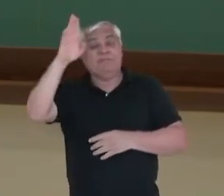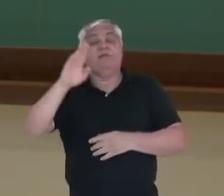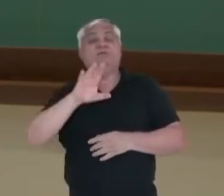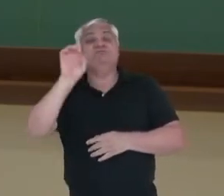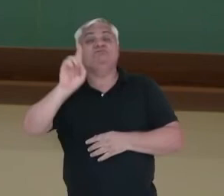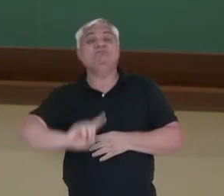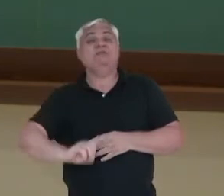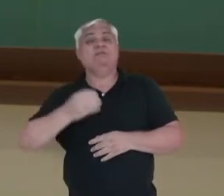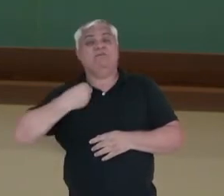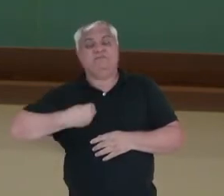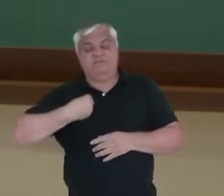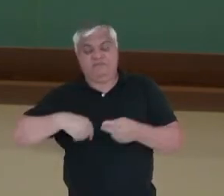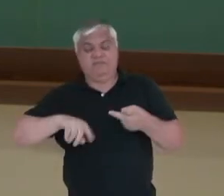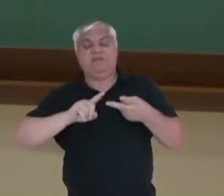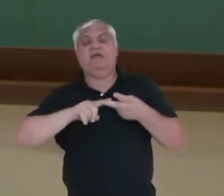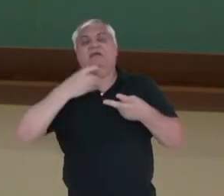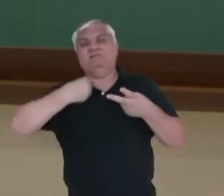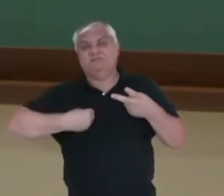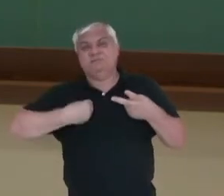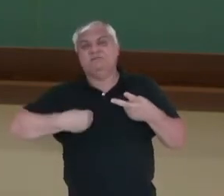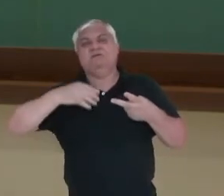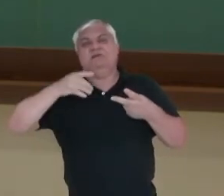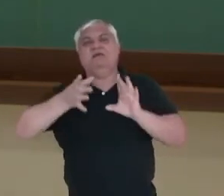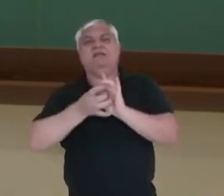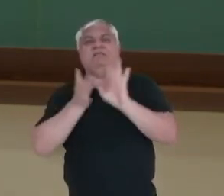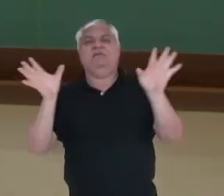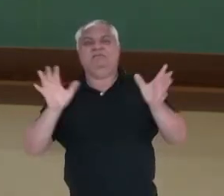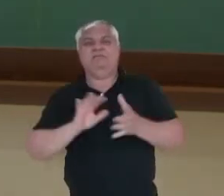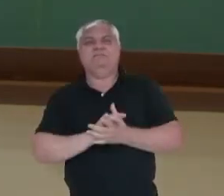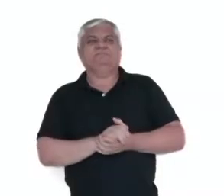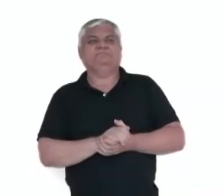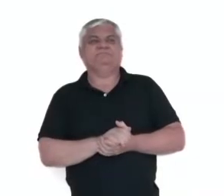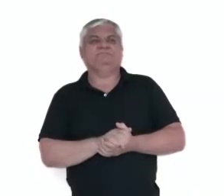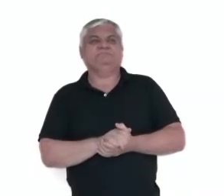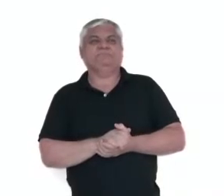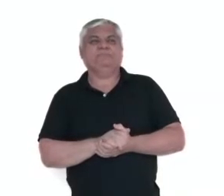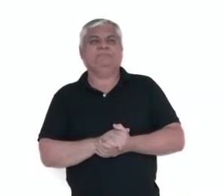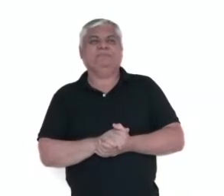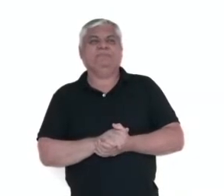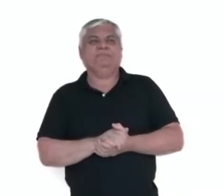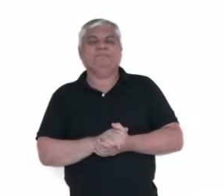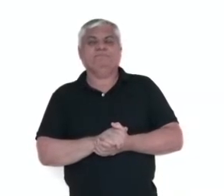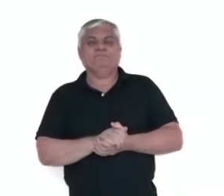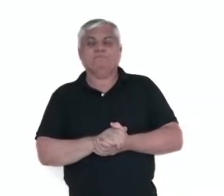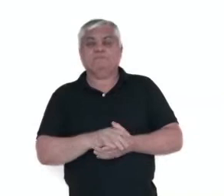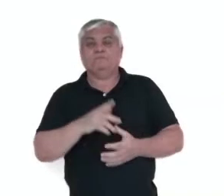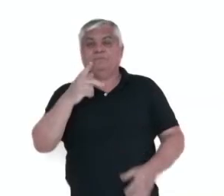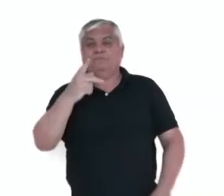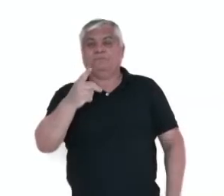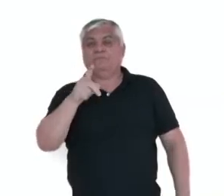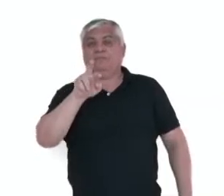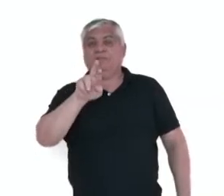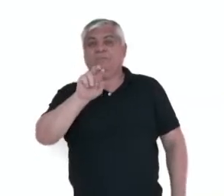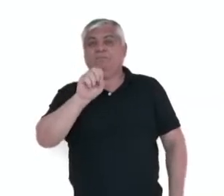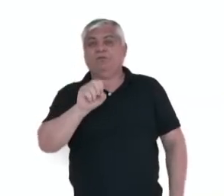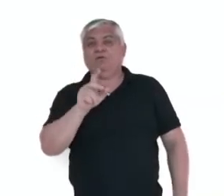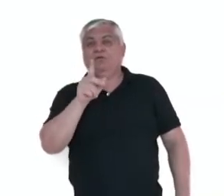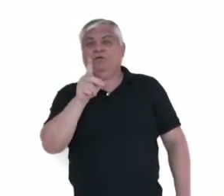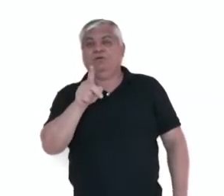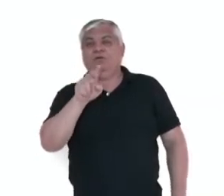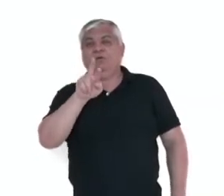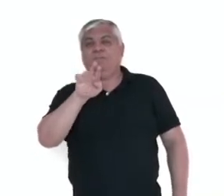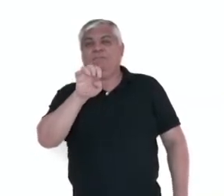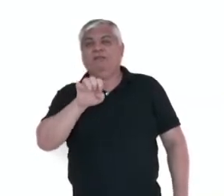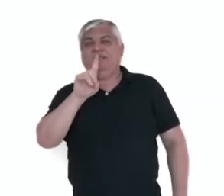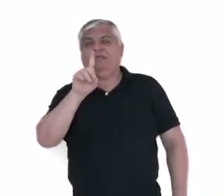direito à vida e o direito à liberdade, certo? Em relação à propriedade, o Locke afirma, apesar da terra